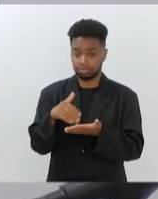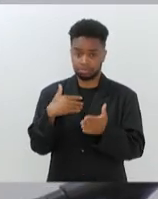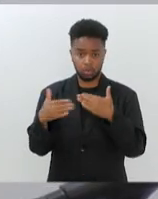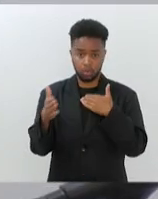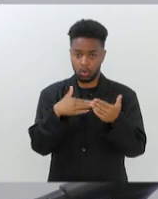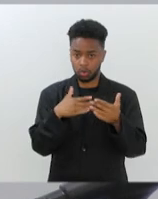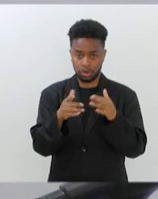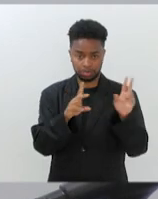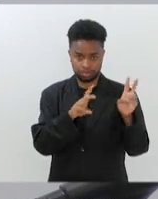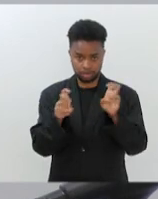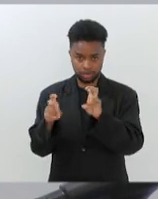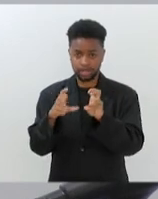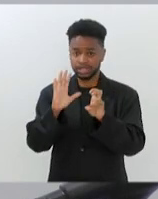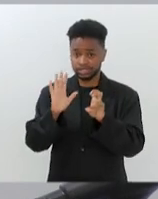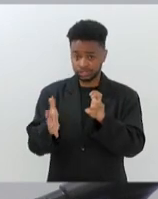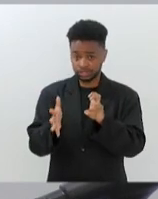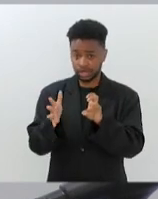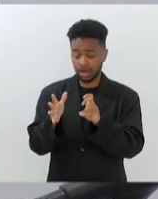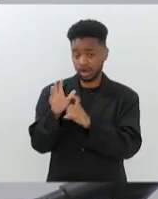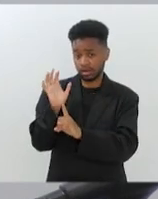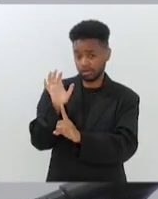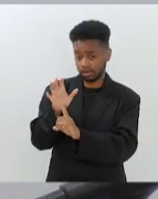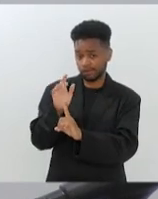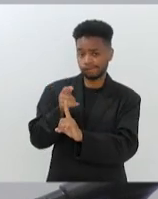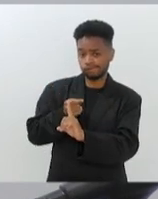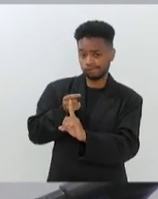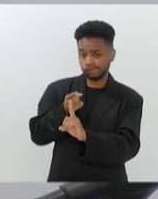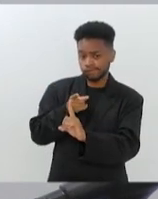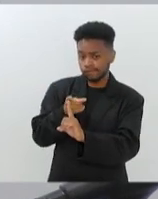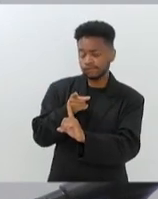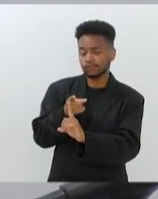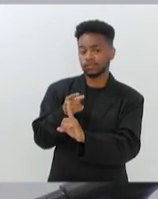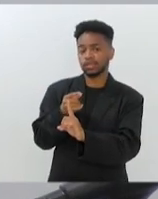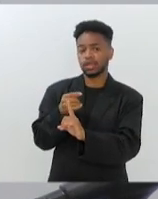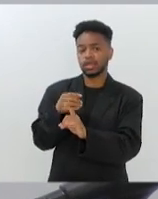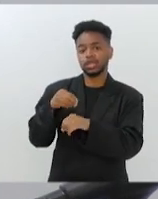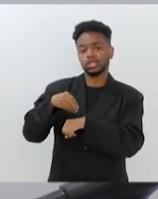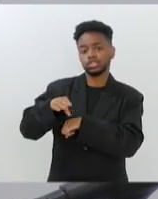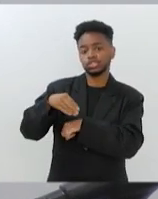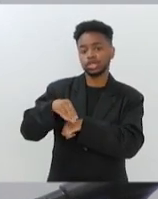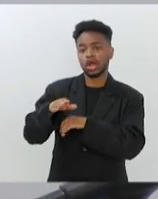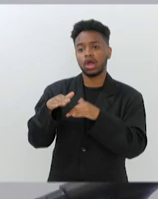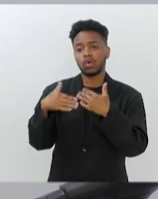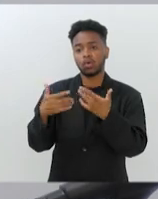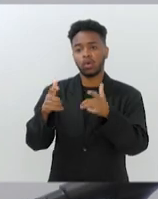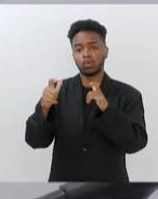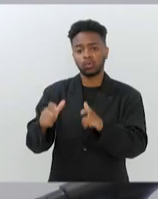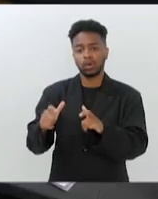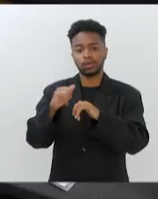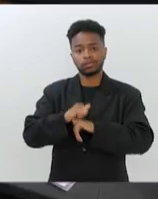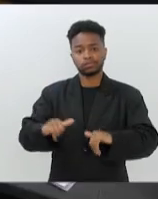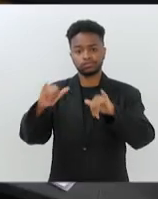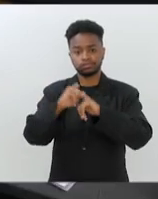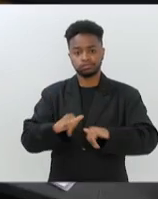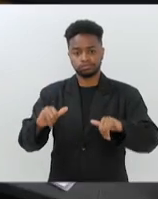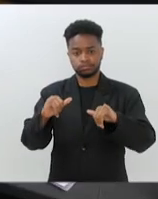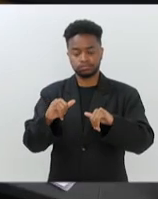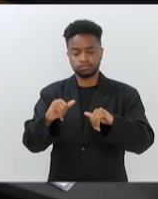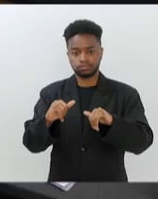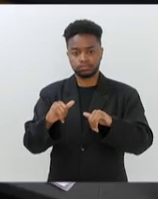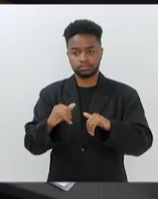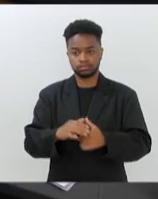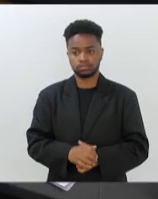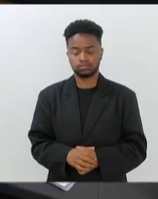for já interferiu para indicar algum veículo a ser contemplado com campanha publicitária no governo do estado do Rio de Janeiro Não